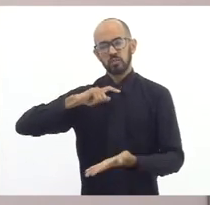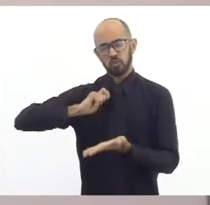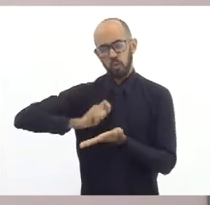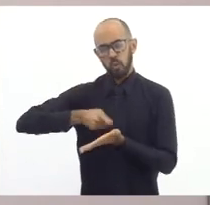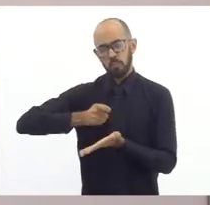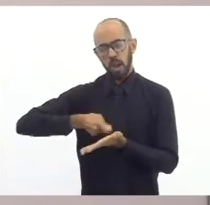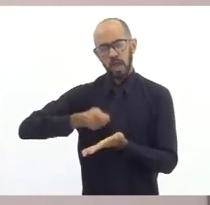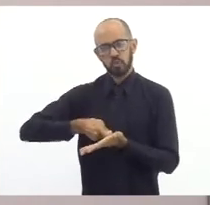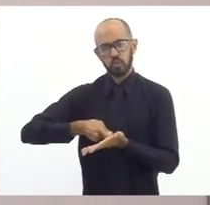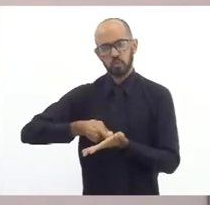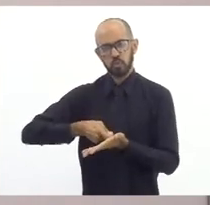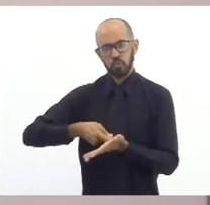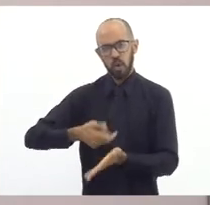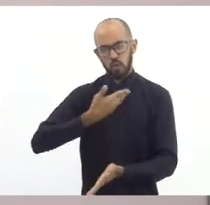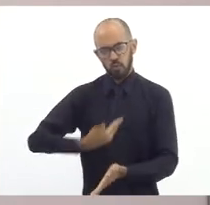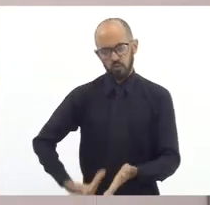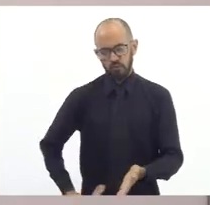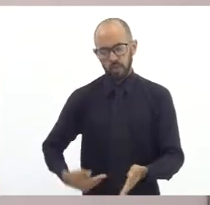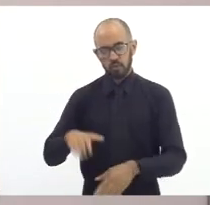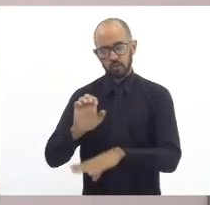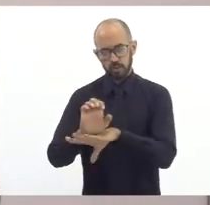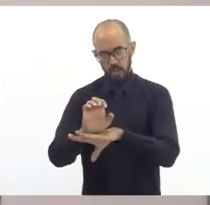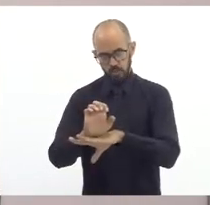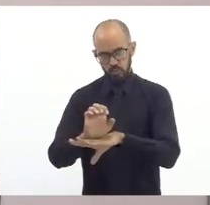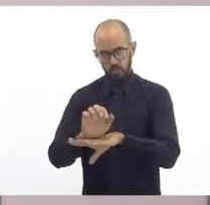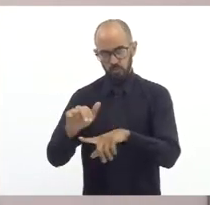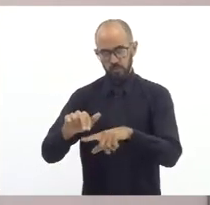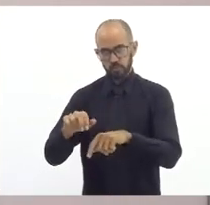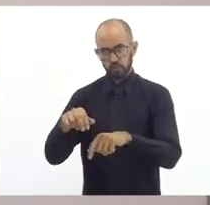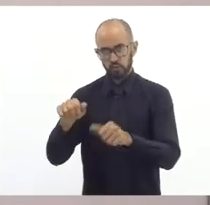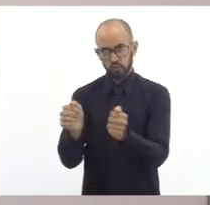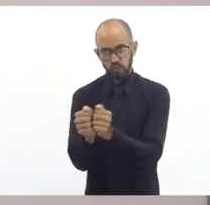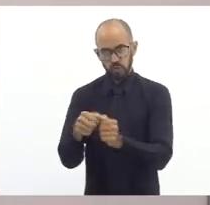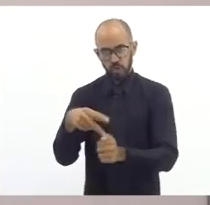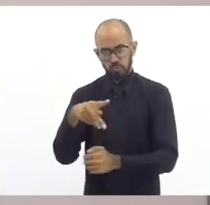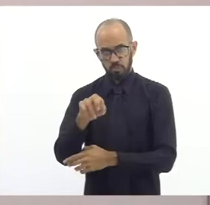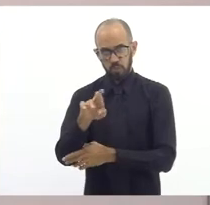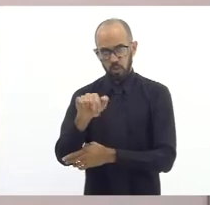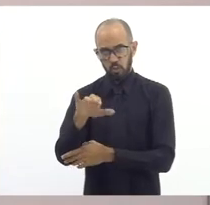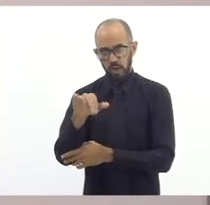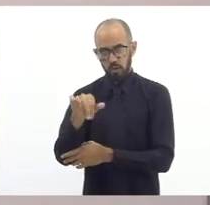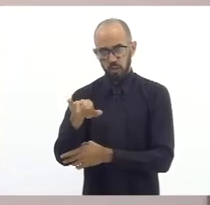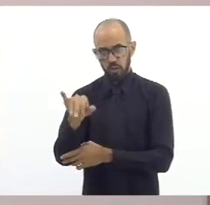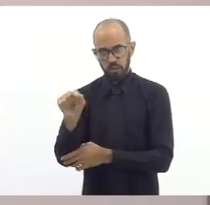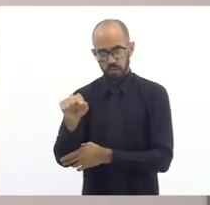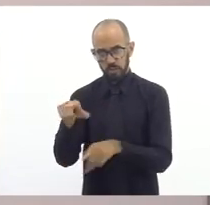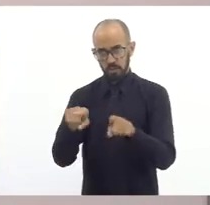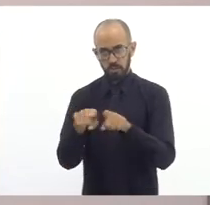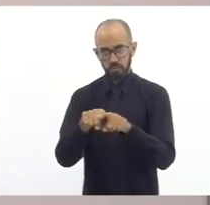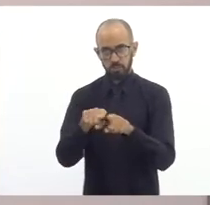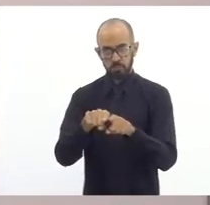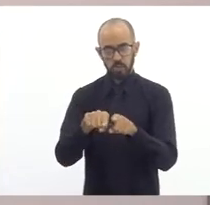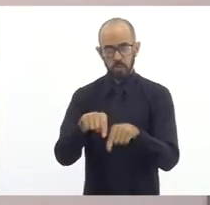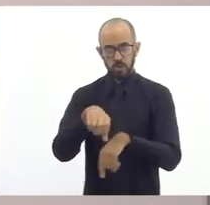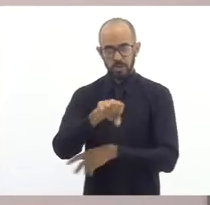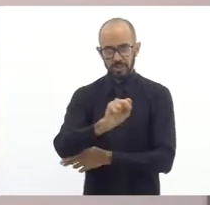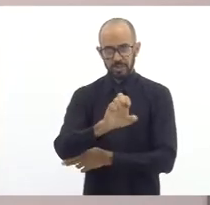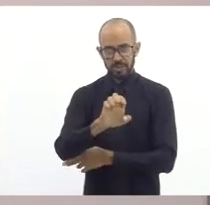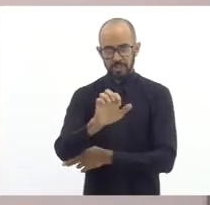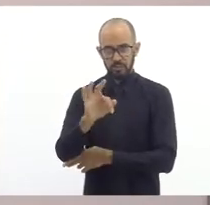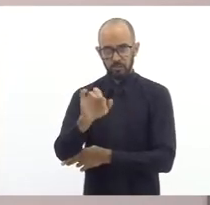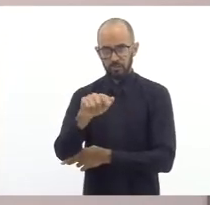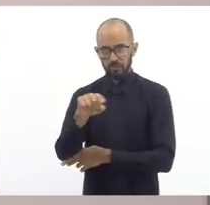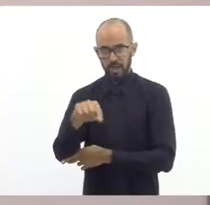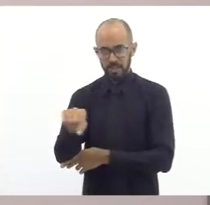do Estado, via Procuradoria e Secretaria de Fazenda, que mande para essa casa um